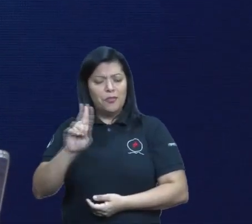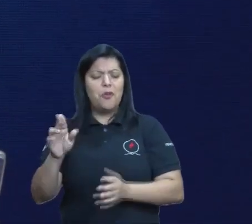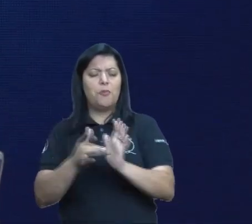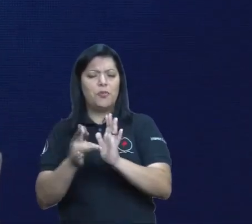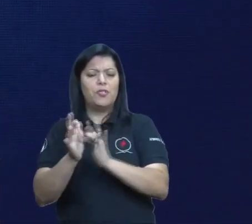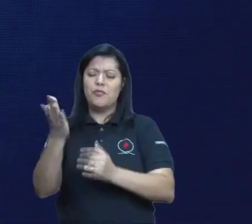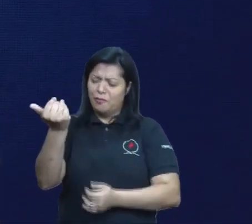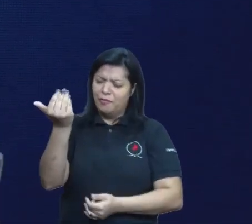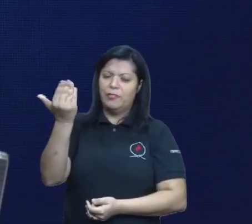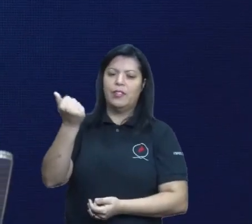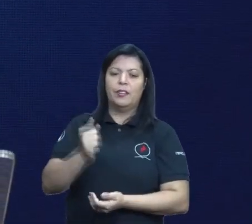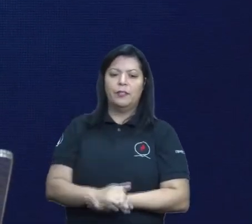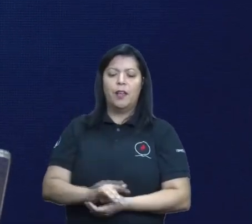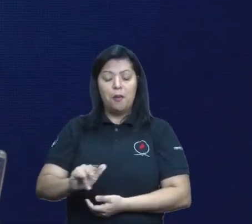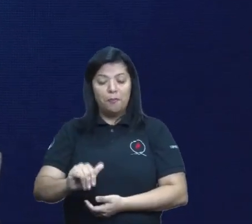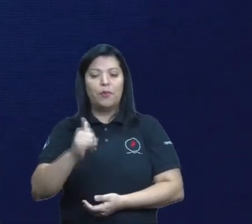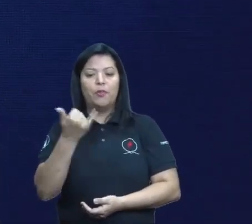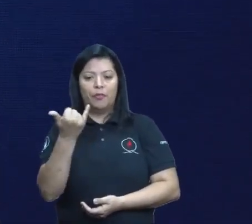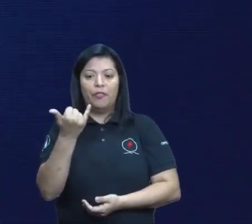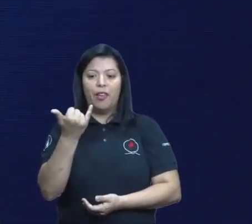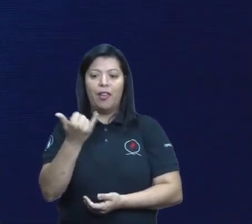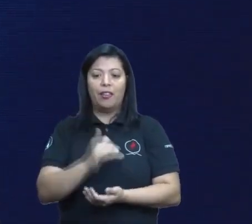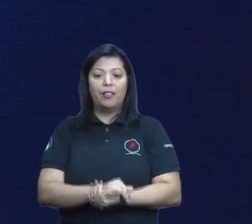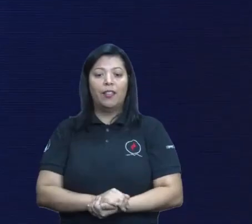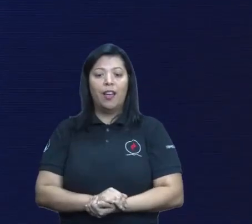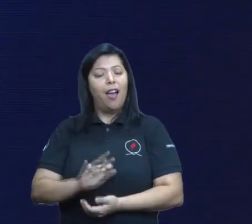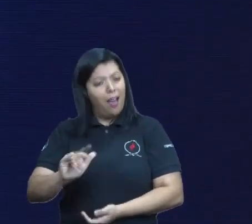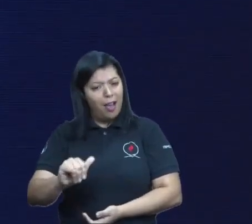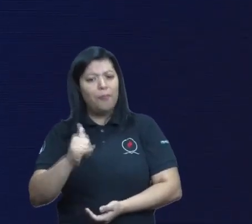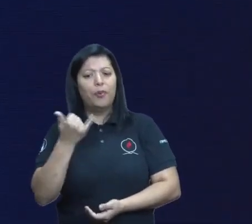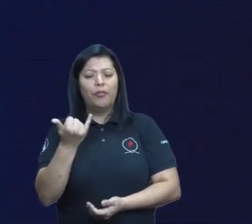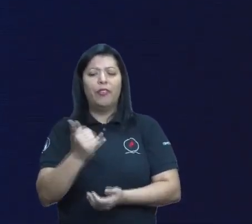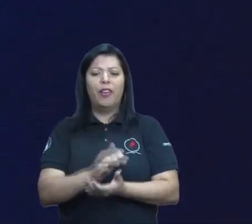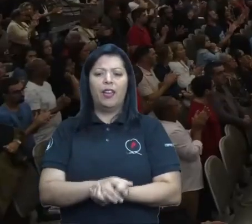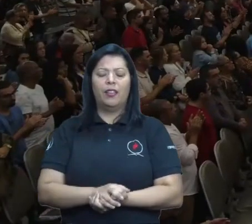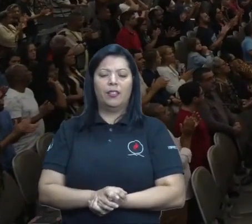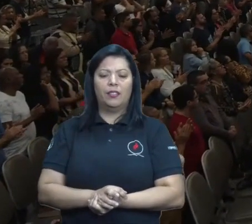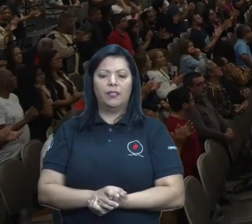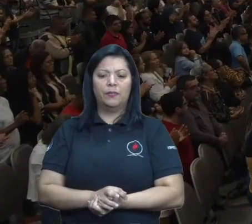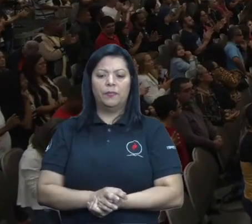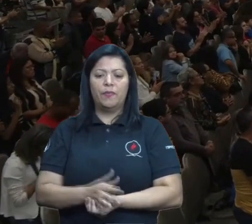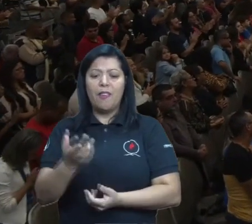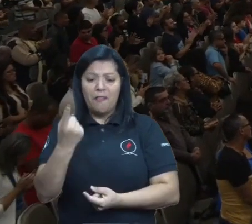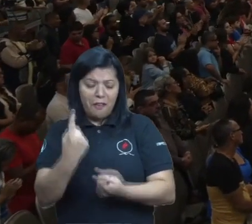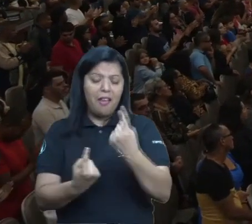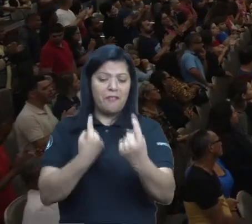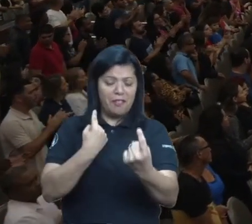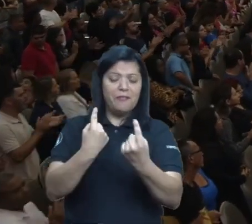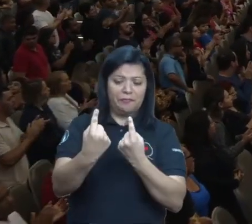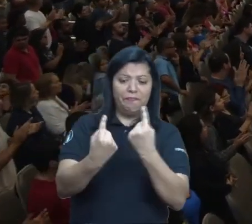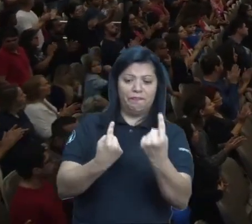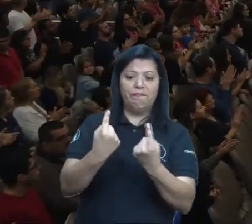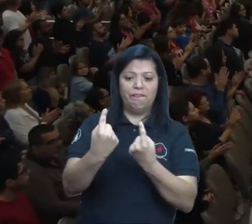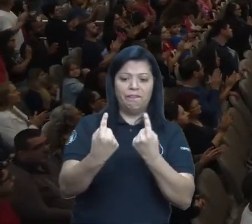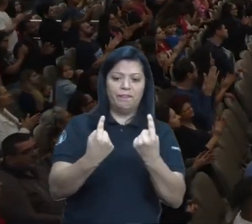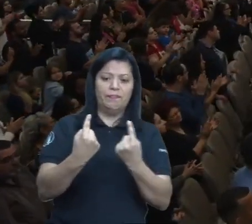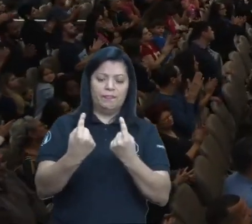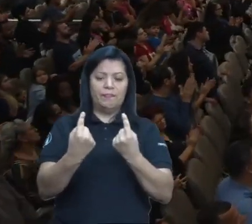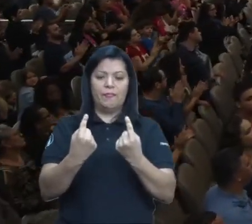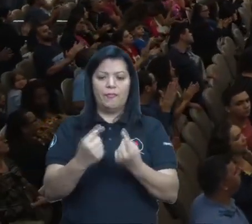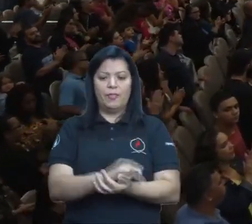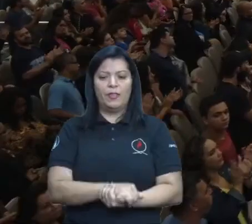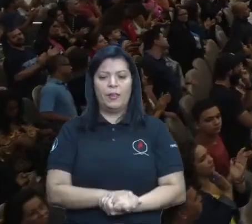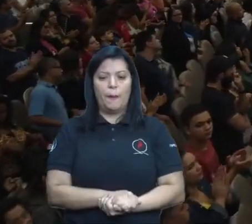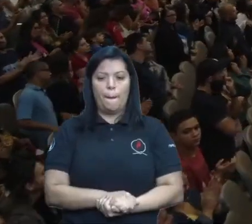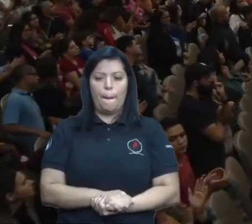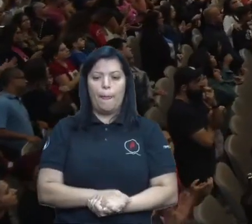venha Aproveita que ele está chegando aproveita o embalo das Palmas e sai do seu lugar você também vem agora é só você pedir licença